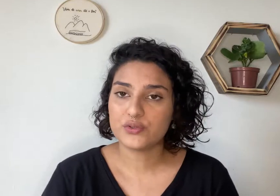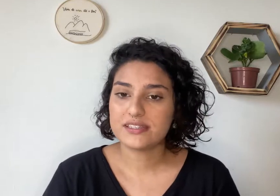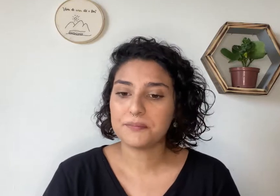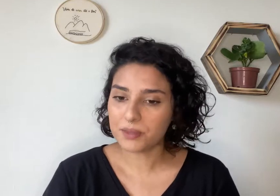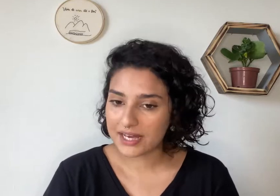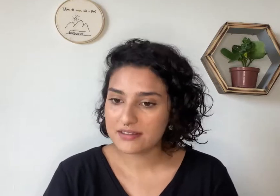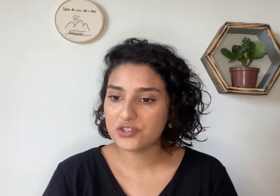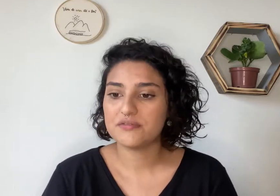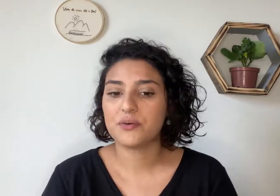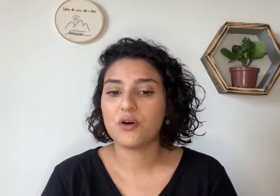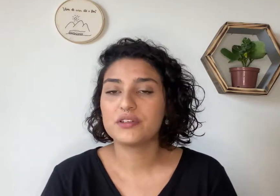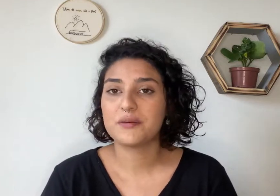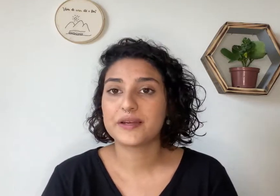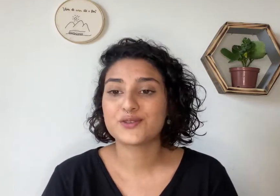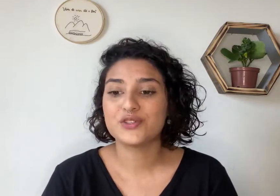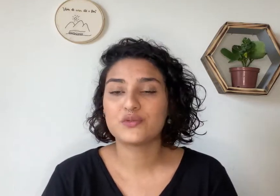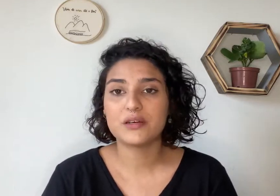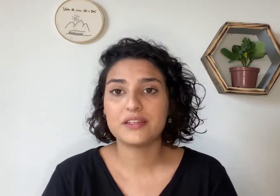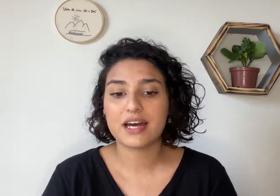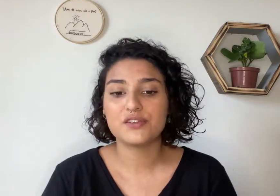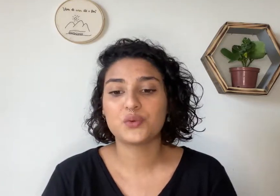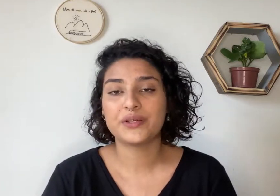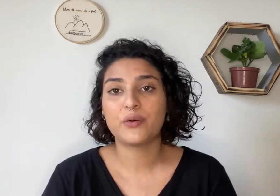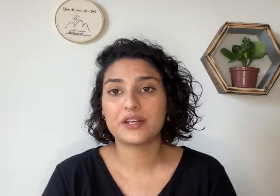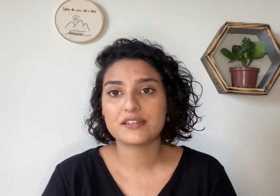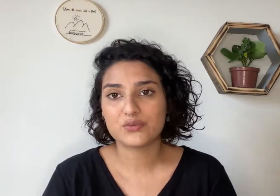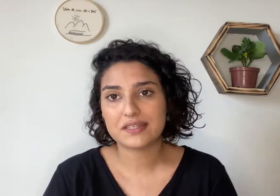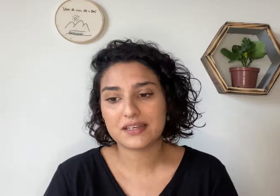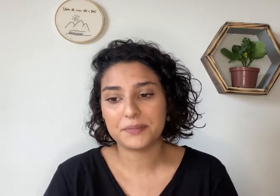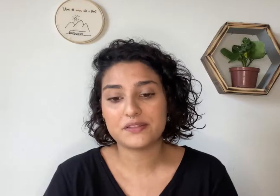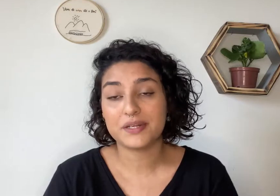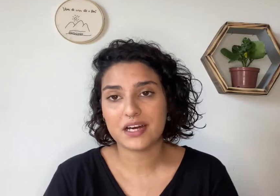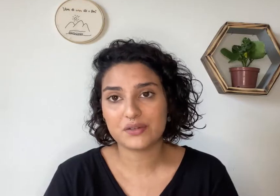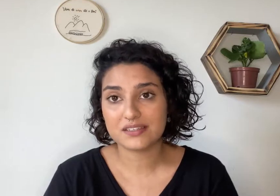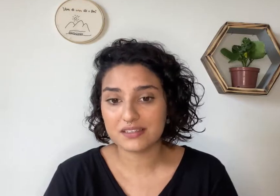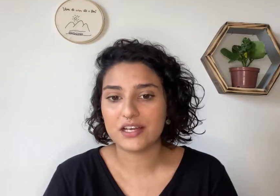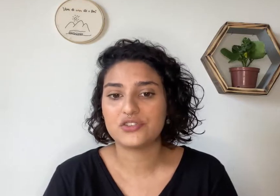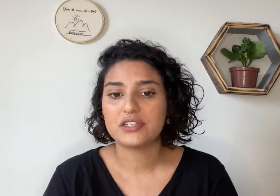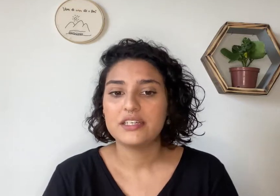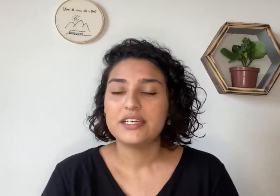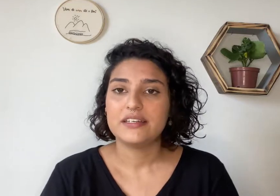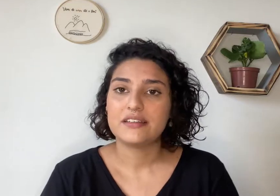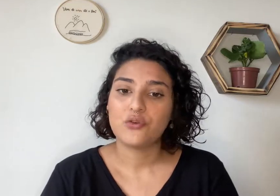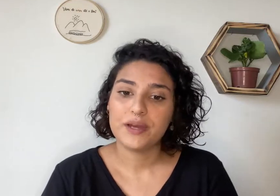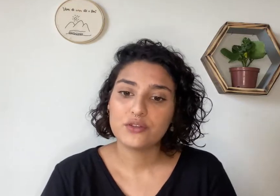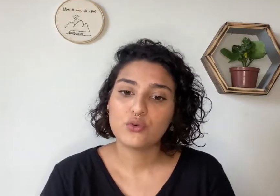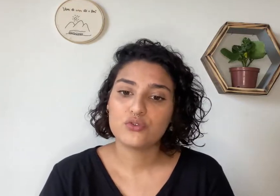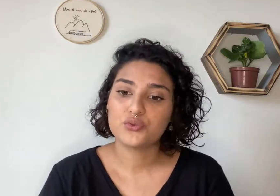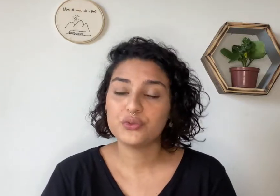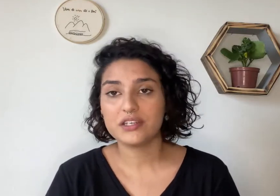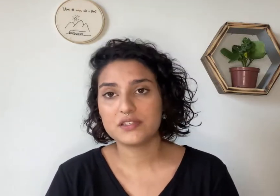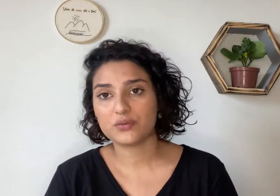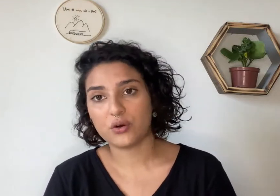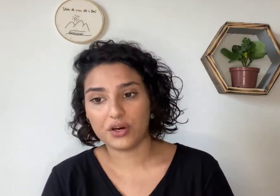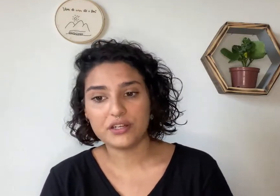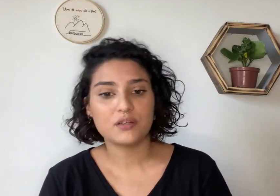analisa concursos exemplares que tiveram como tema questões fundamentais como a recuperação dos assentamentos precários da cidade. Então, o método